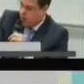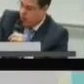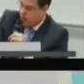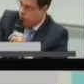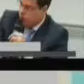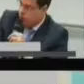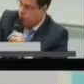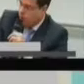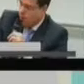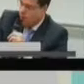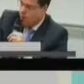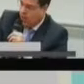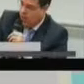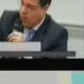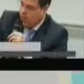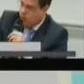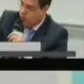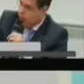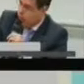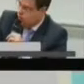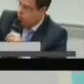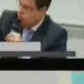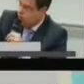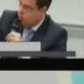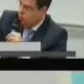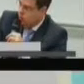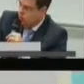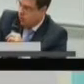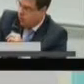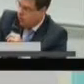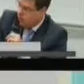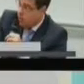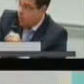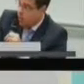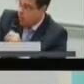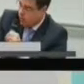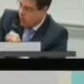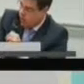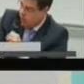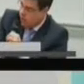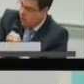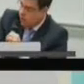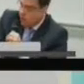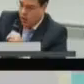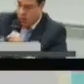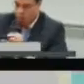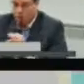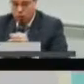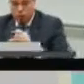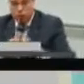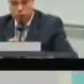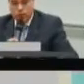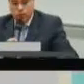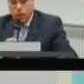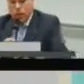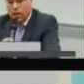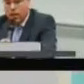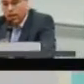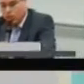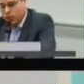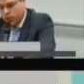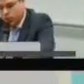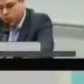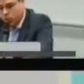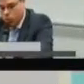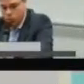preciso concluir, porque como presido da frente é um pouco mais complicado. Nós precisamos que todas as regiões deste país